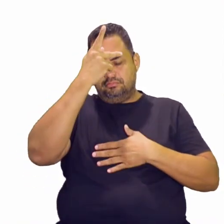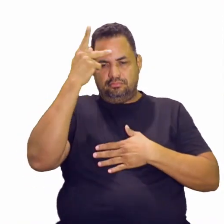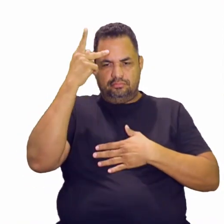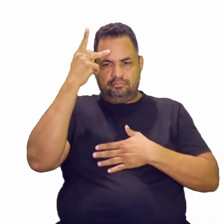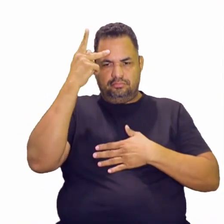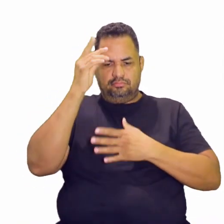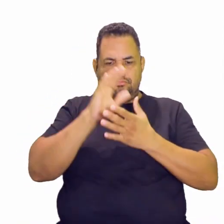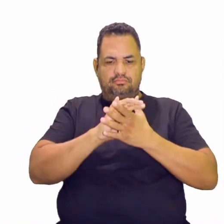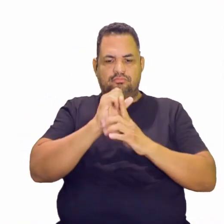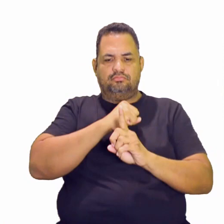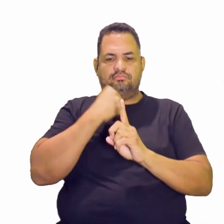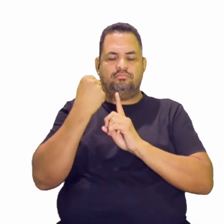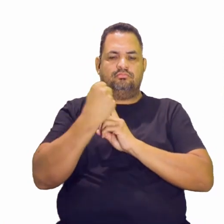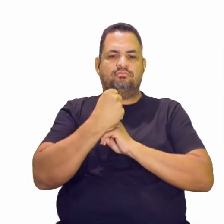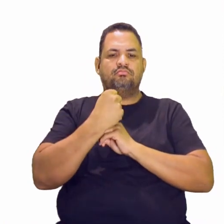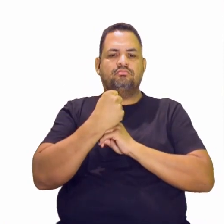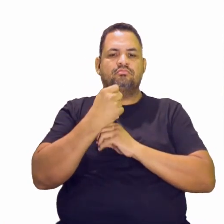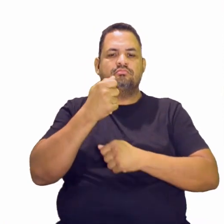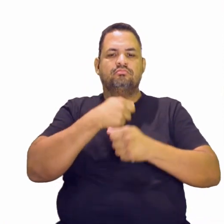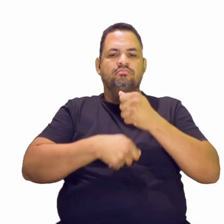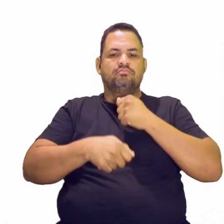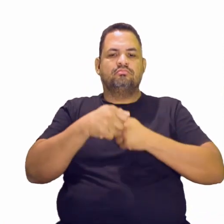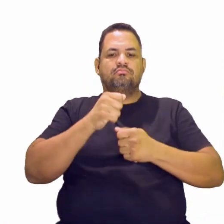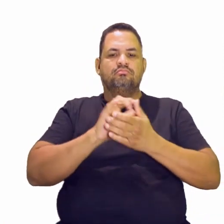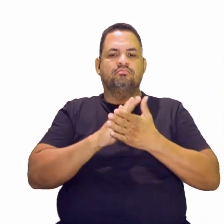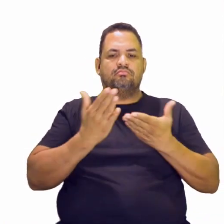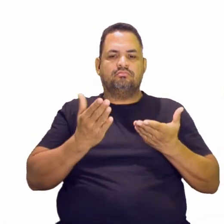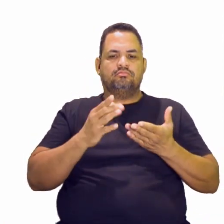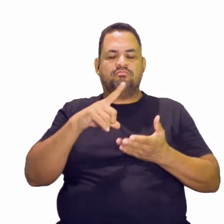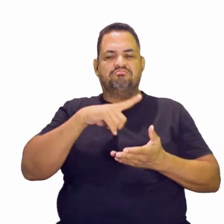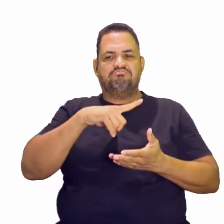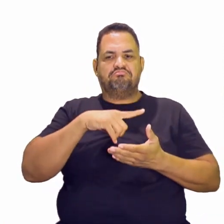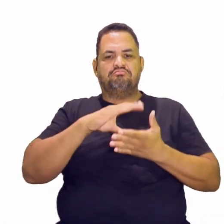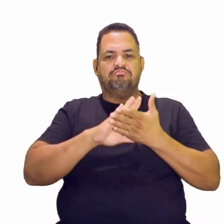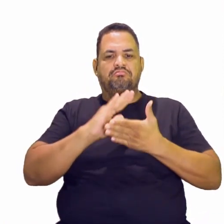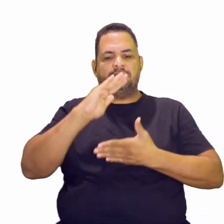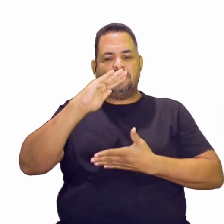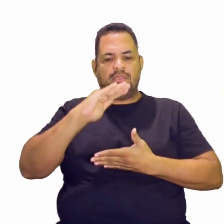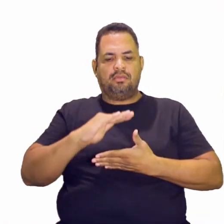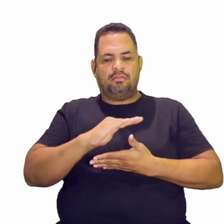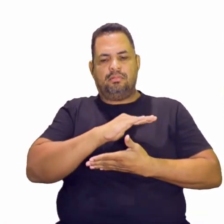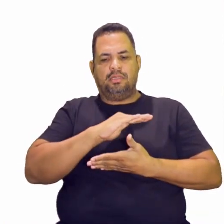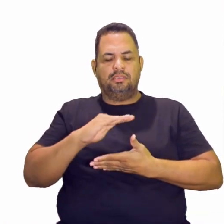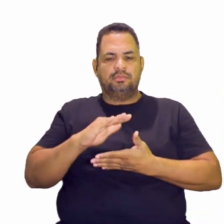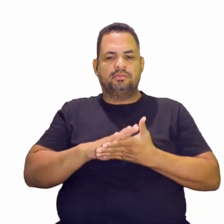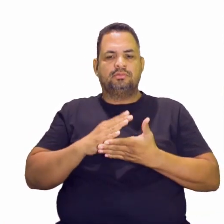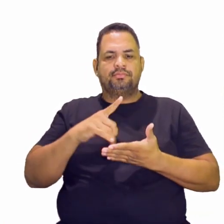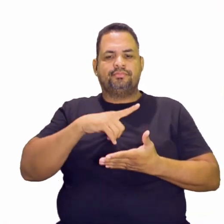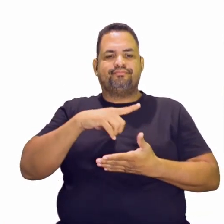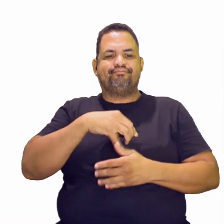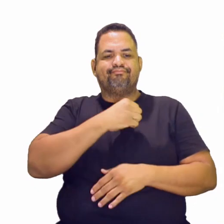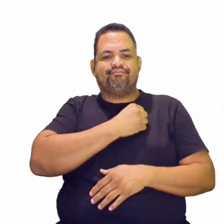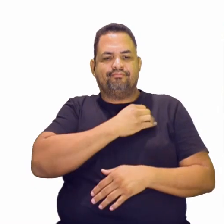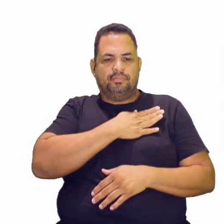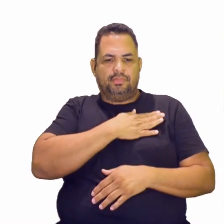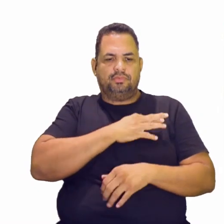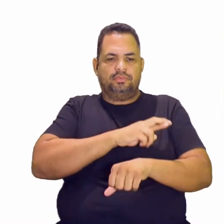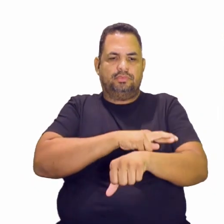condição socioeconômica baixa. E o fator, né, também que essas pessoas sofrem preconceito, além da